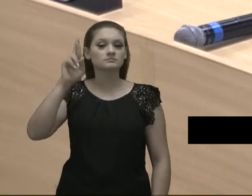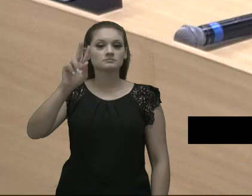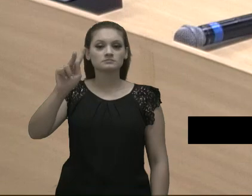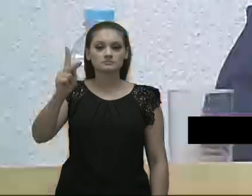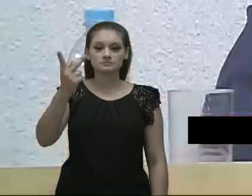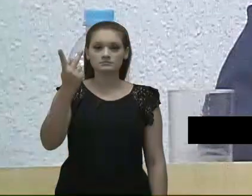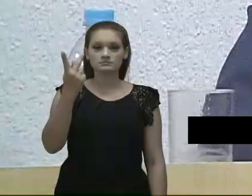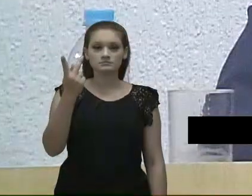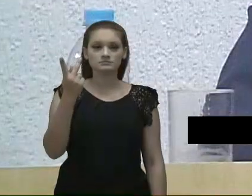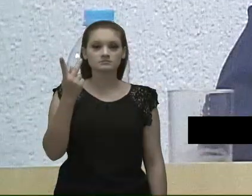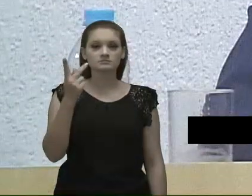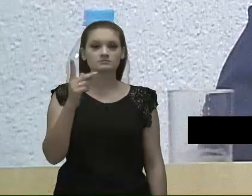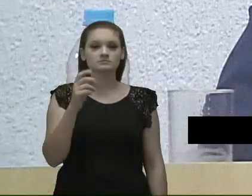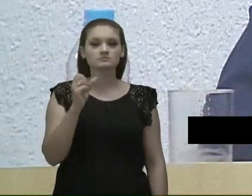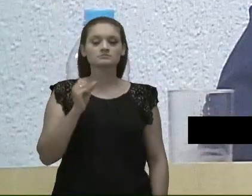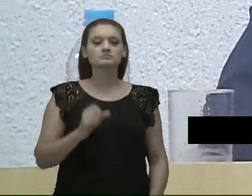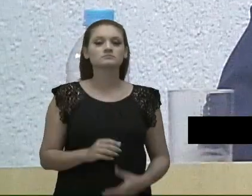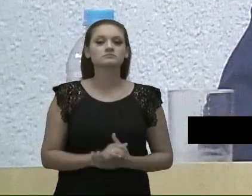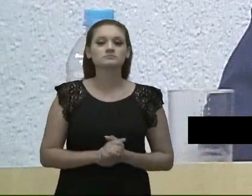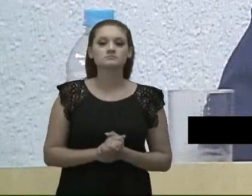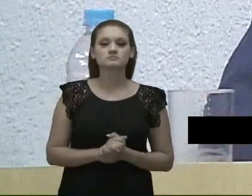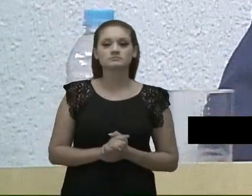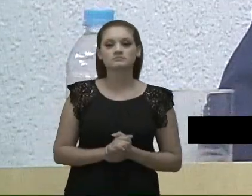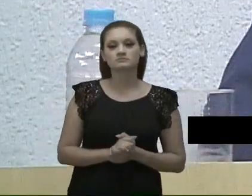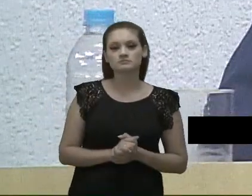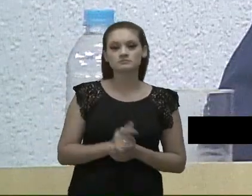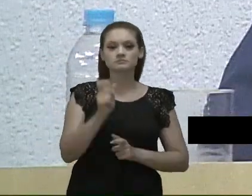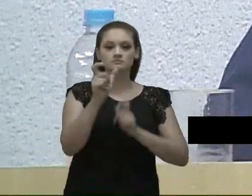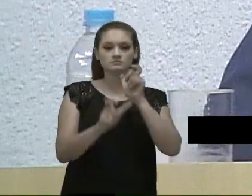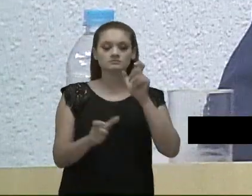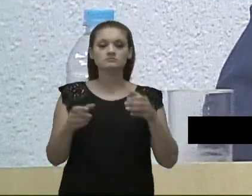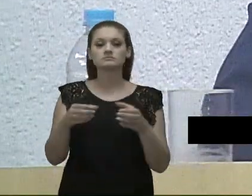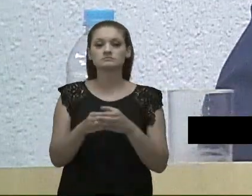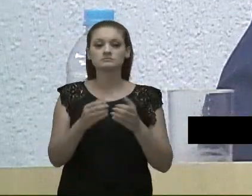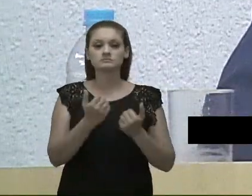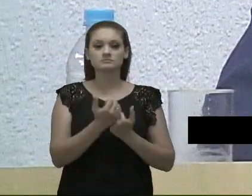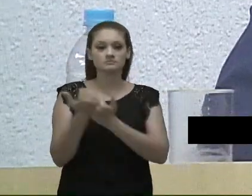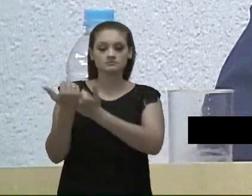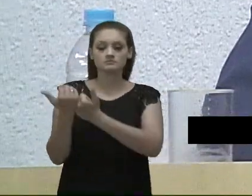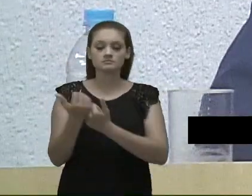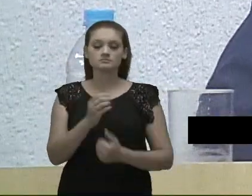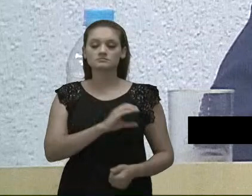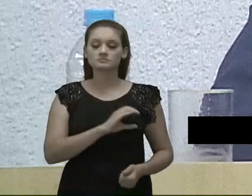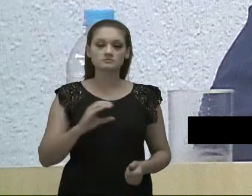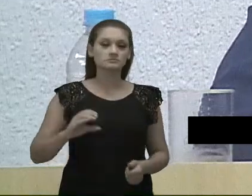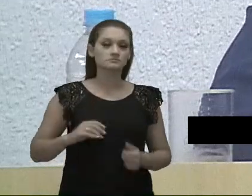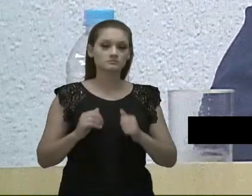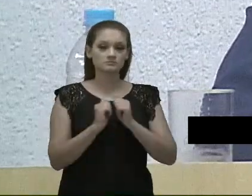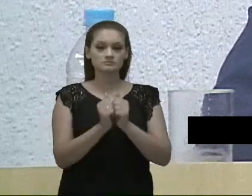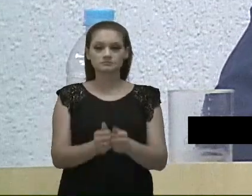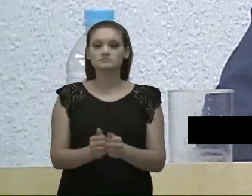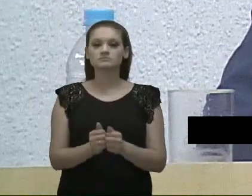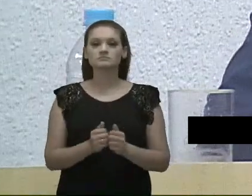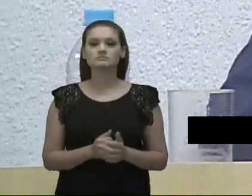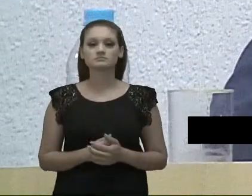Tá. Só pode relatar pra gente quais foram essas pessoas da equipe de apoio e de coordenação que participou de todo esse processo